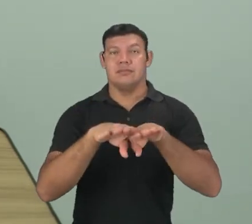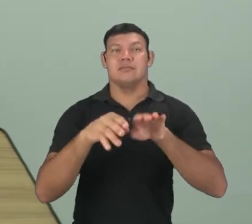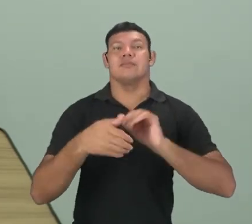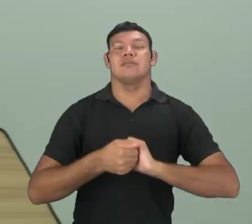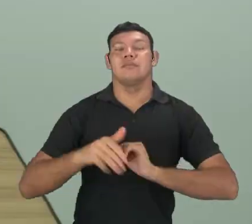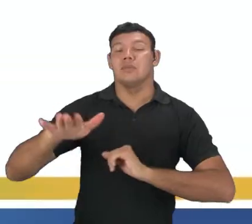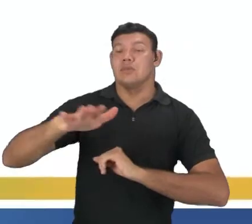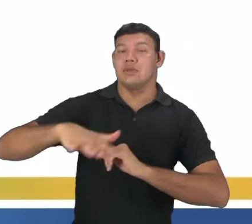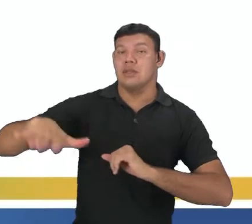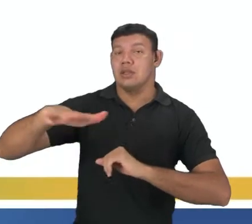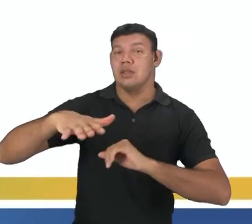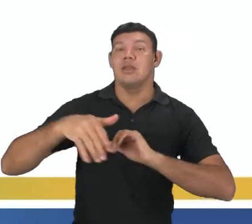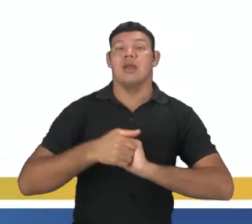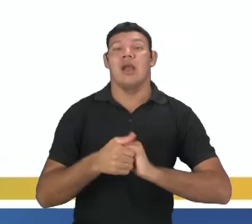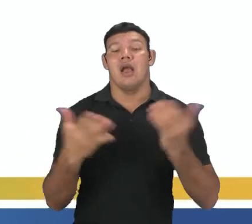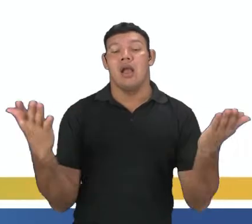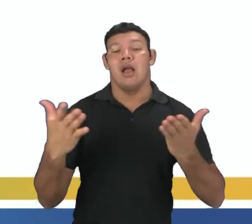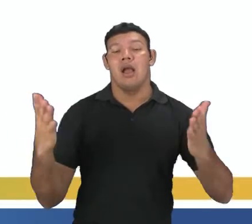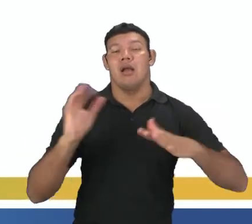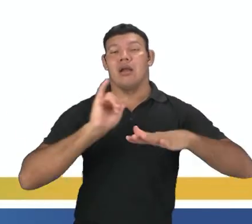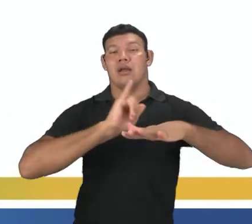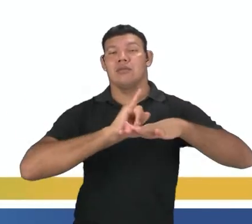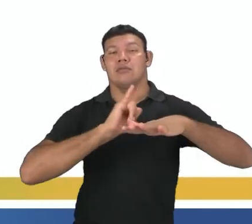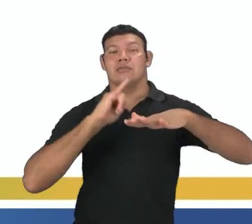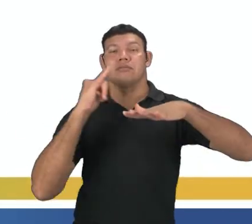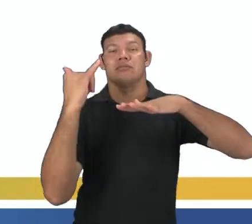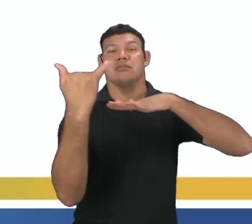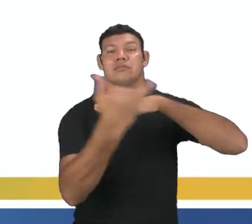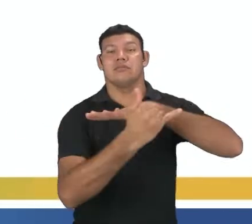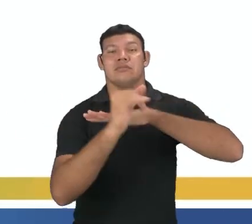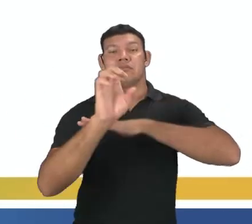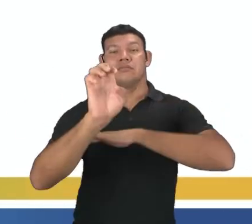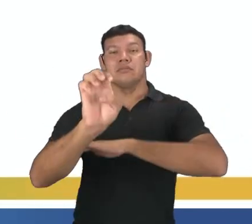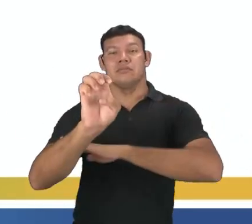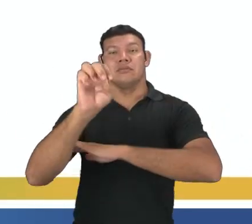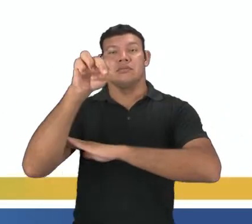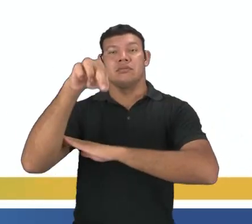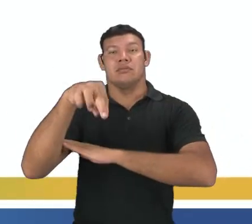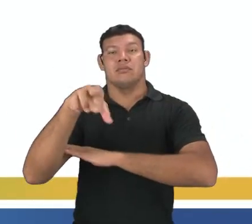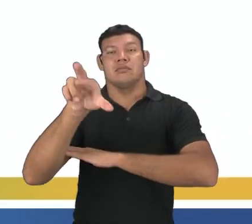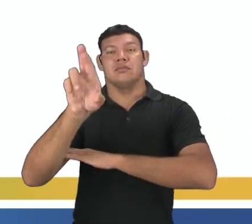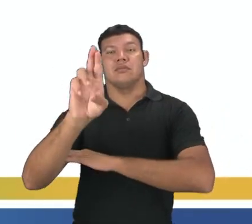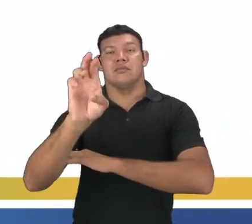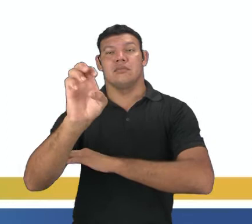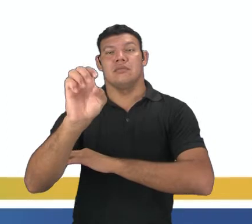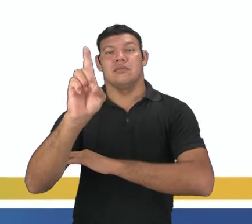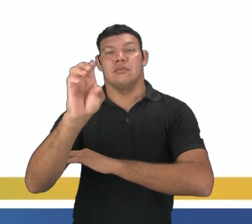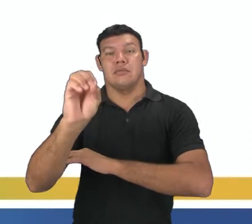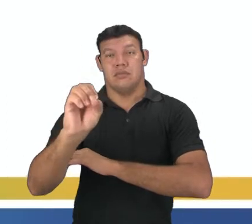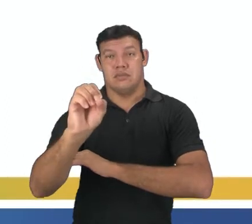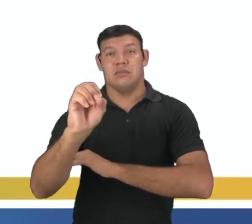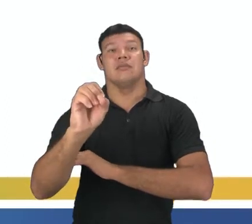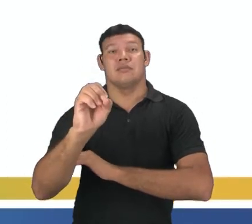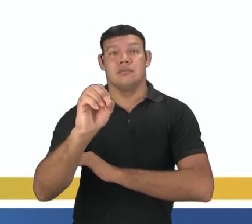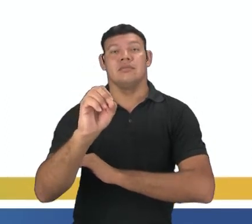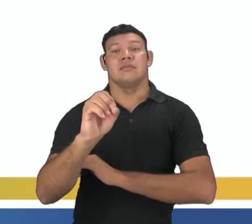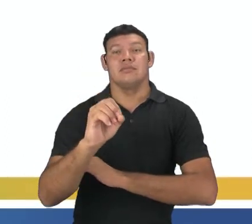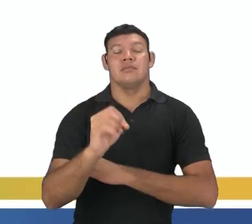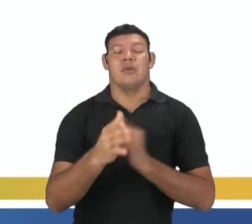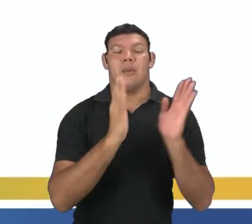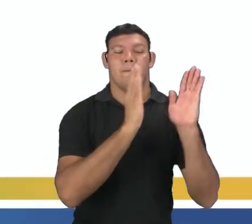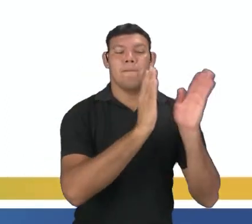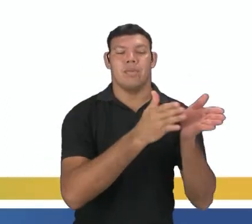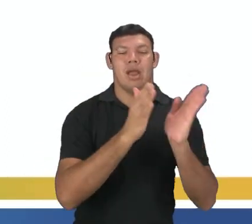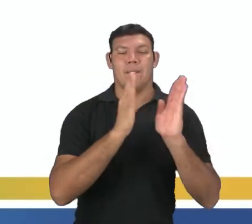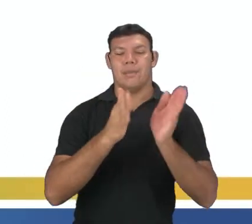espaço. Tem o enredo. O que é esse enredo, professora? É o que acontece na história, ou seja, a sequência de